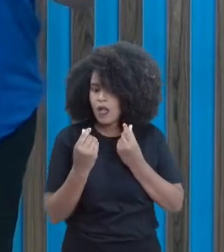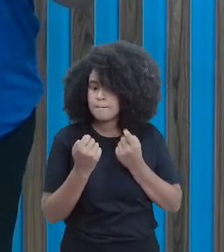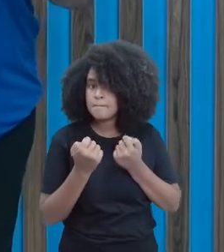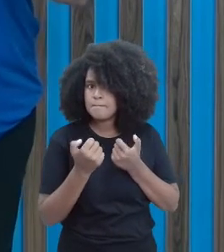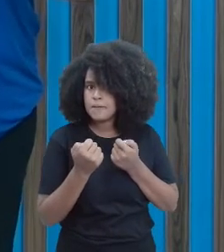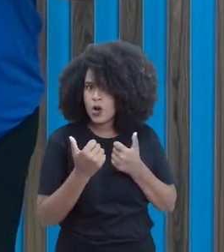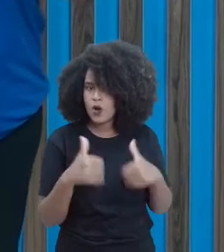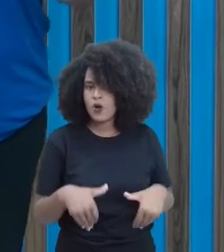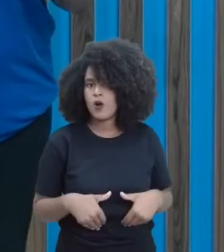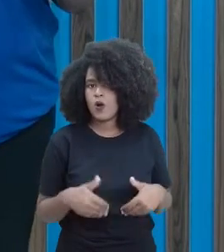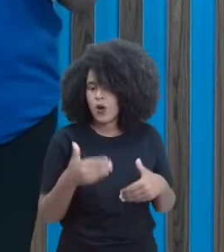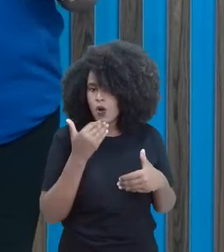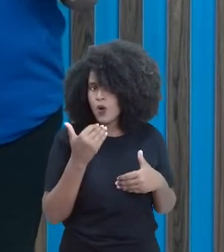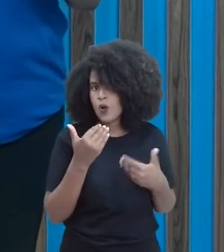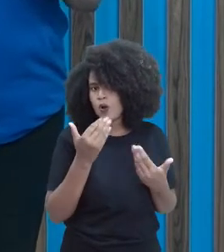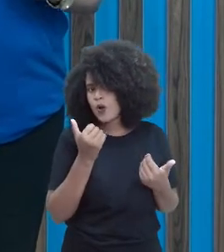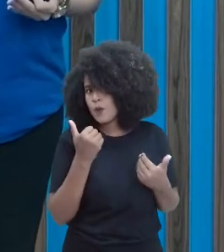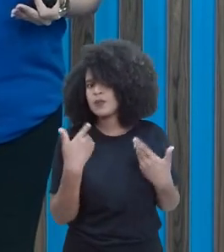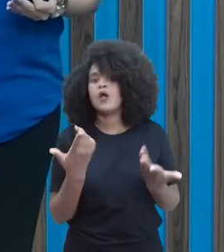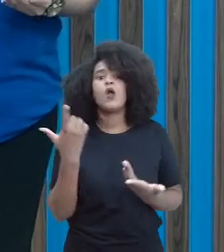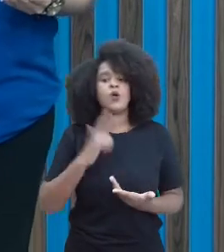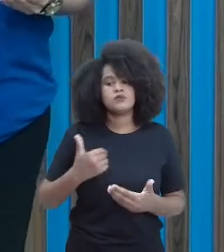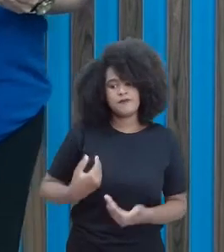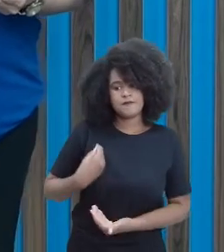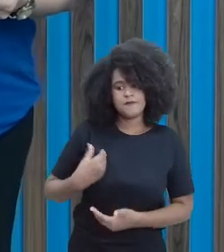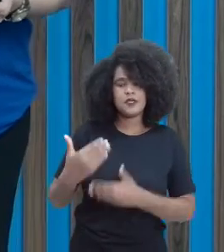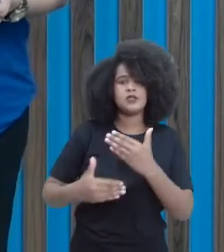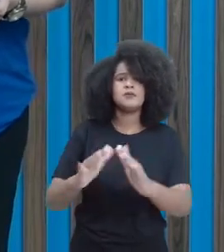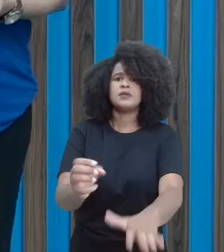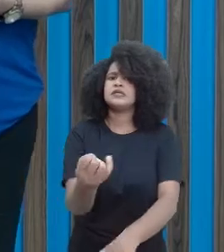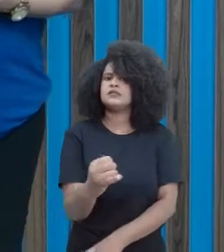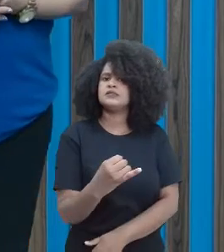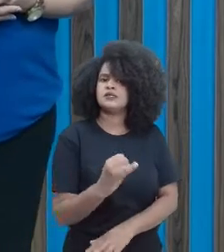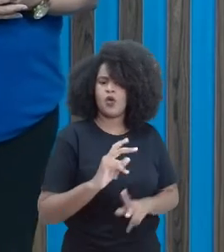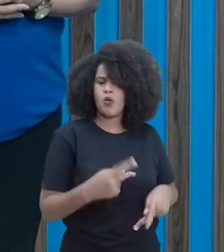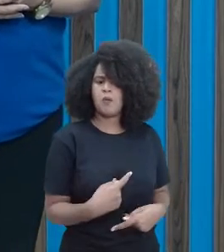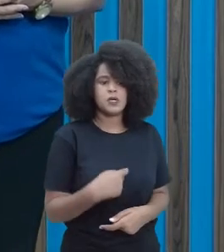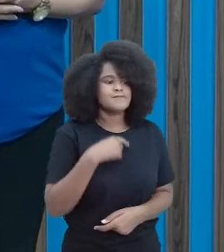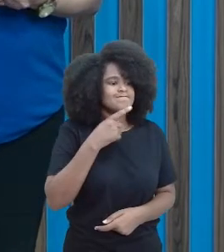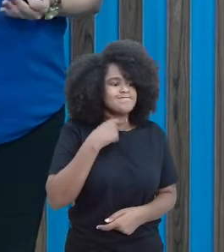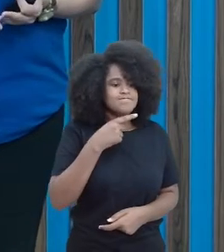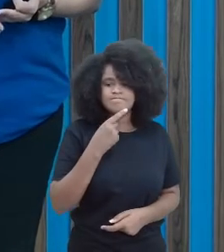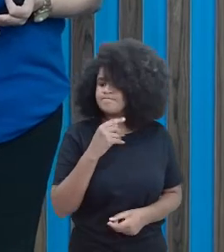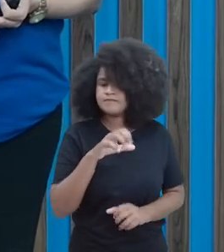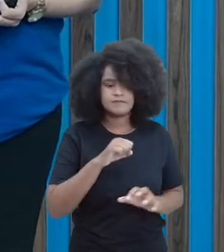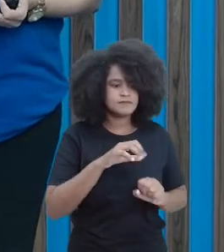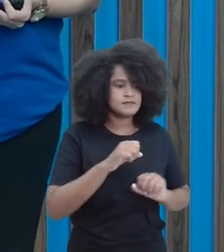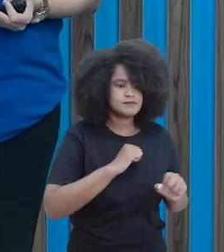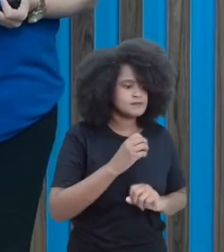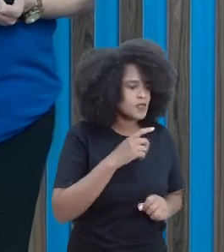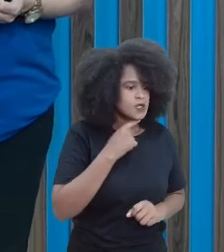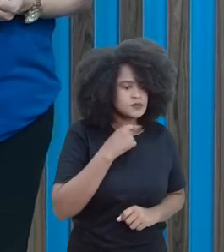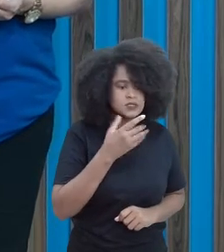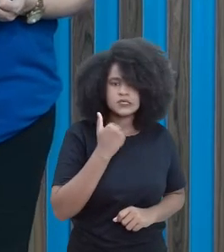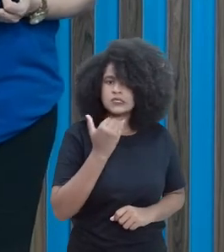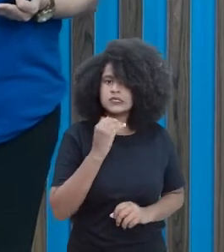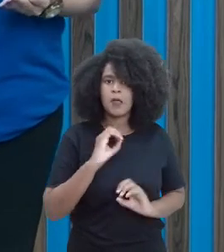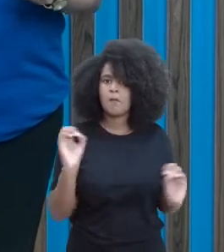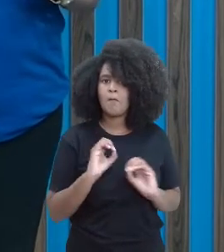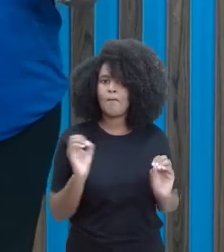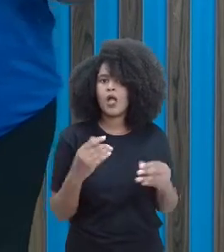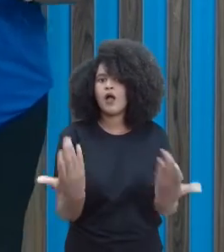vai conseguir perdurar, né? Mas e aqueles outros que não tiverem essa chance, né, de se